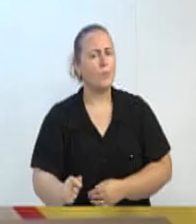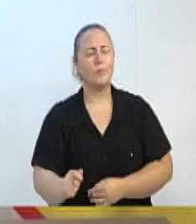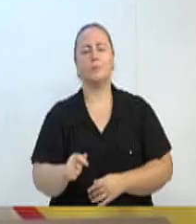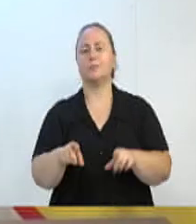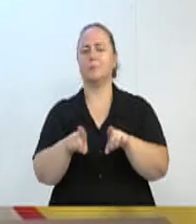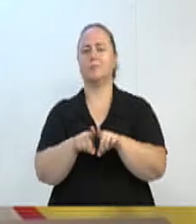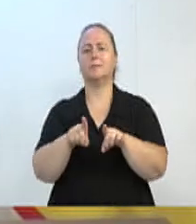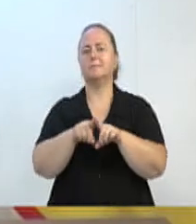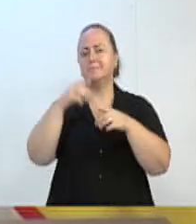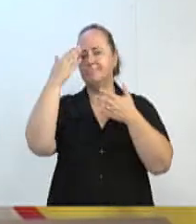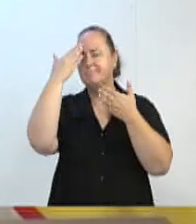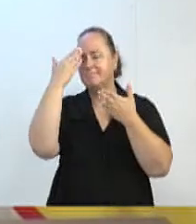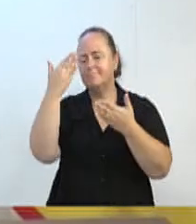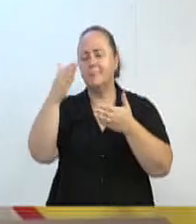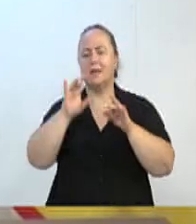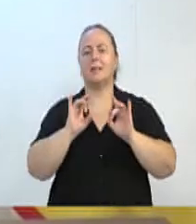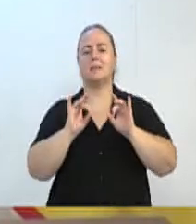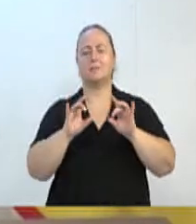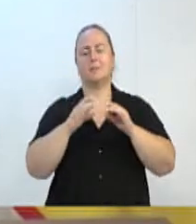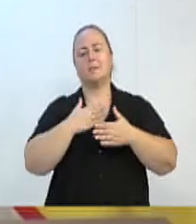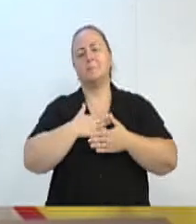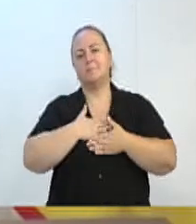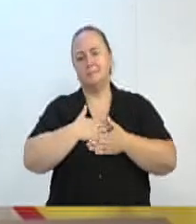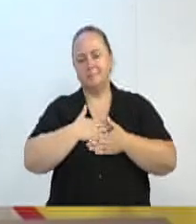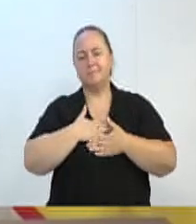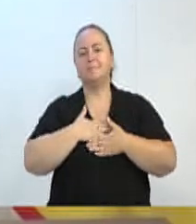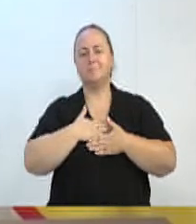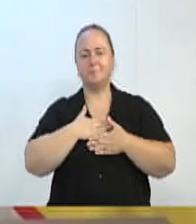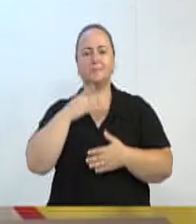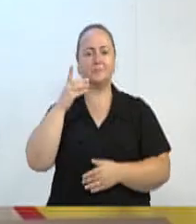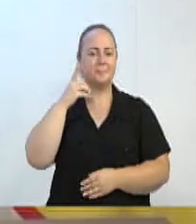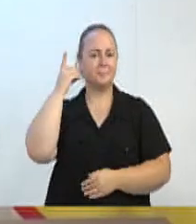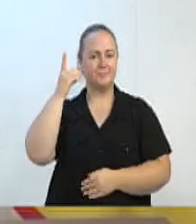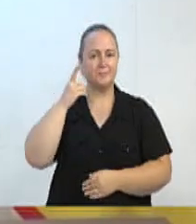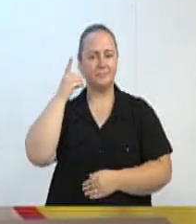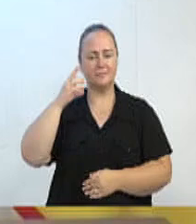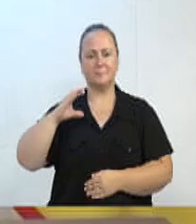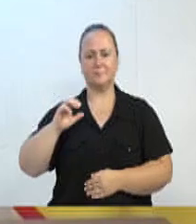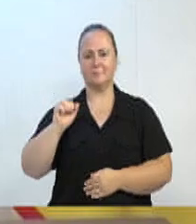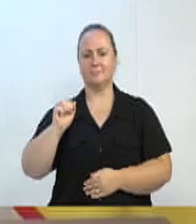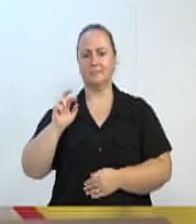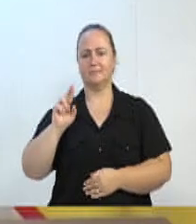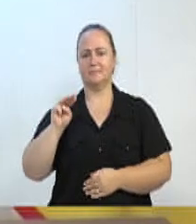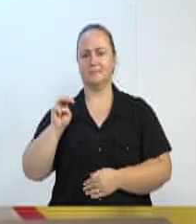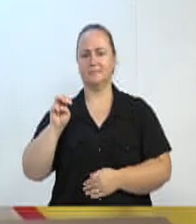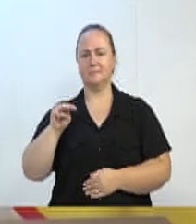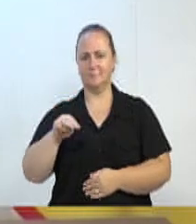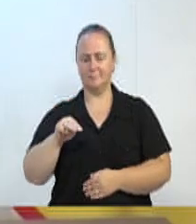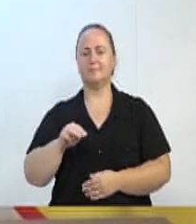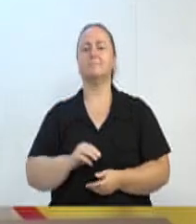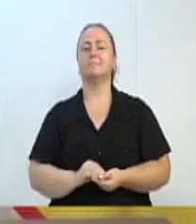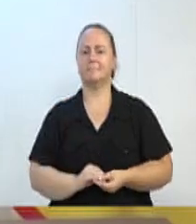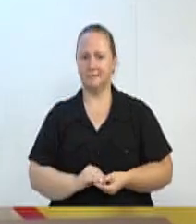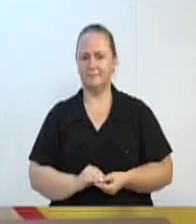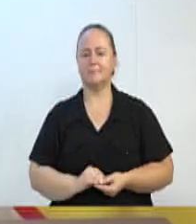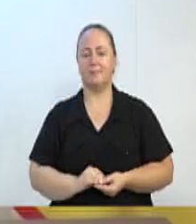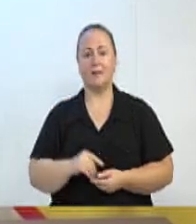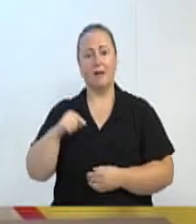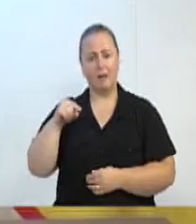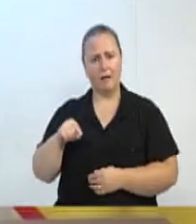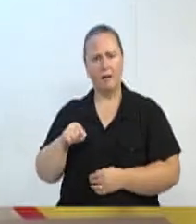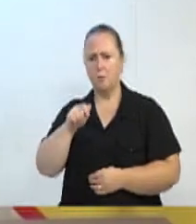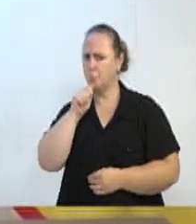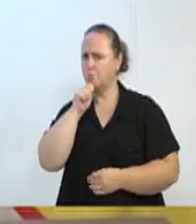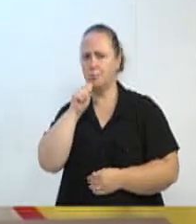e fazer um agradecimento muito especial a minha deputada Federal presidente do meu partido deputada Carmen Zanotto que mesmo não sendo aqui da nossa